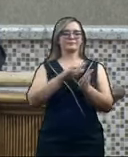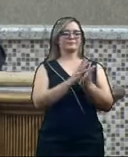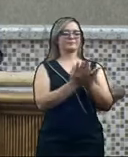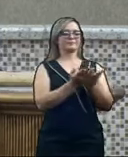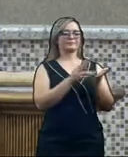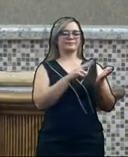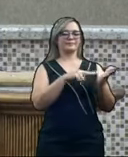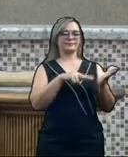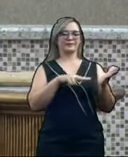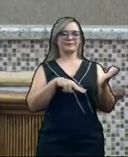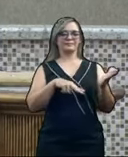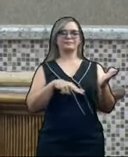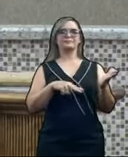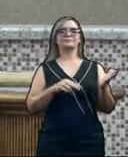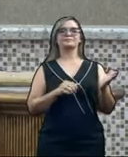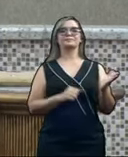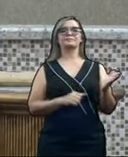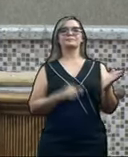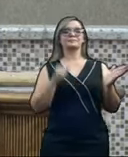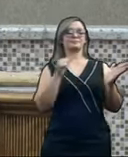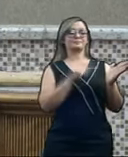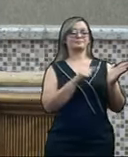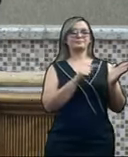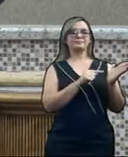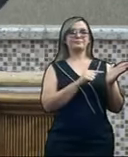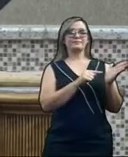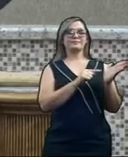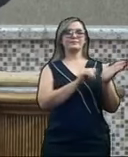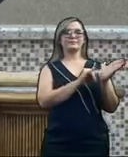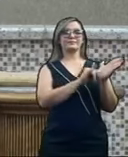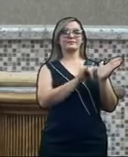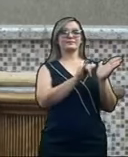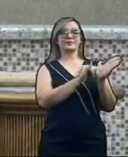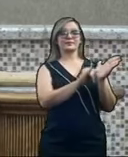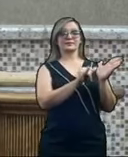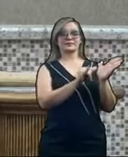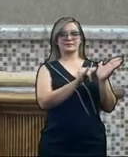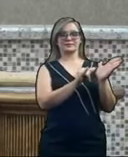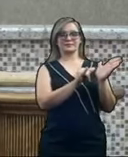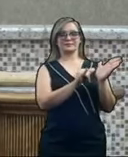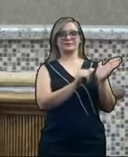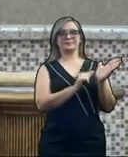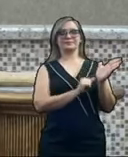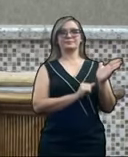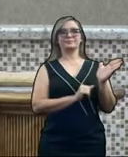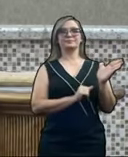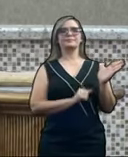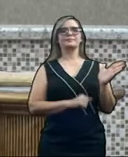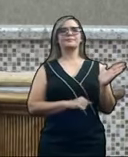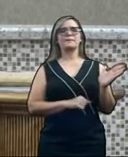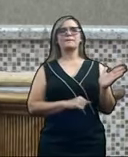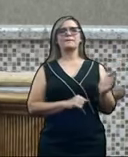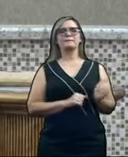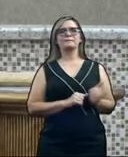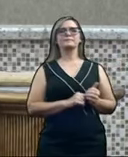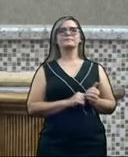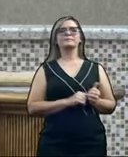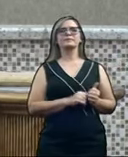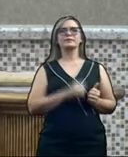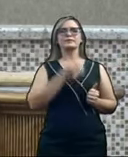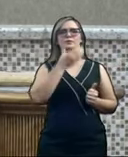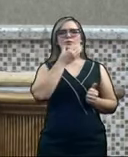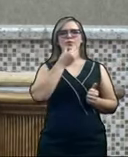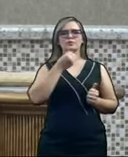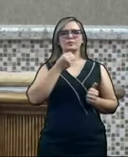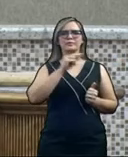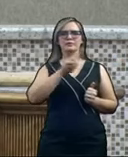Além disso pois assim a palavra de Deus e partiu pois Jacó de